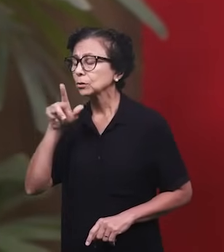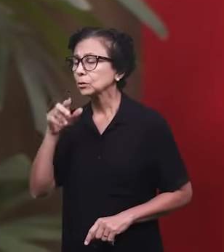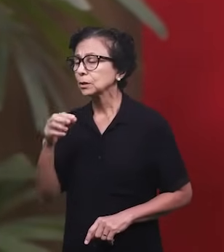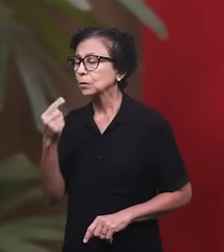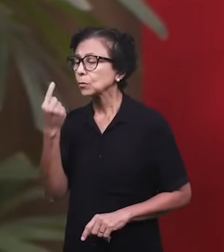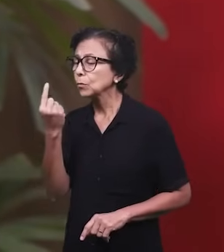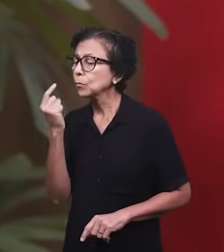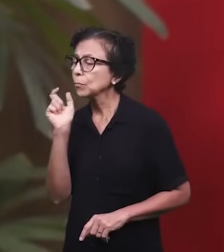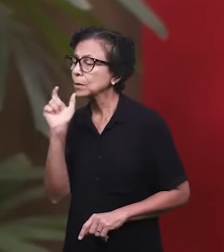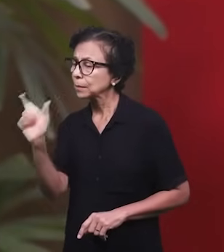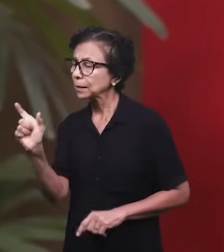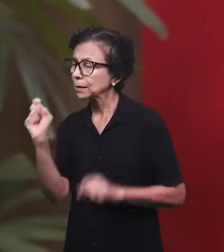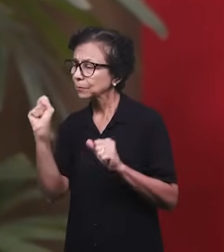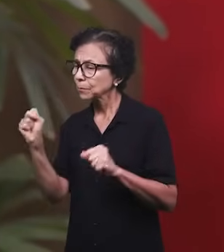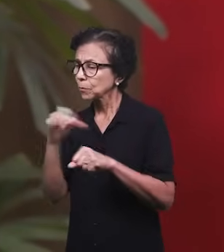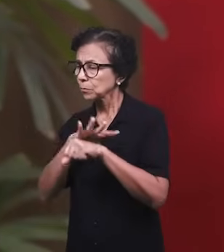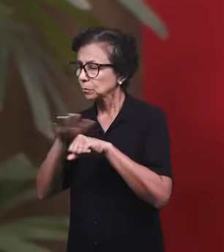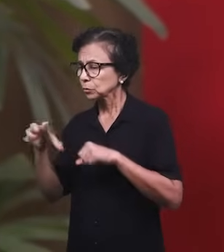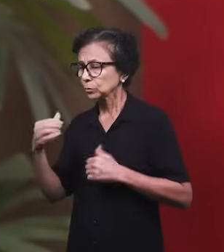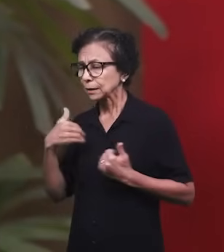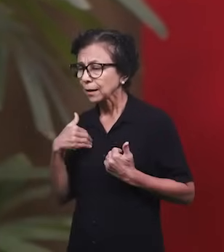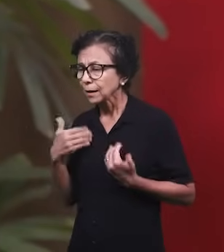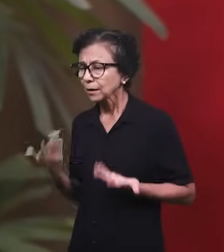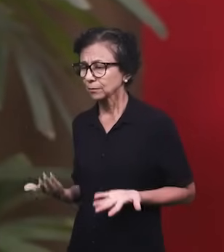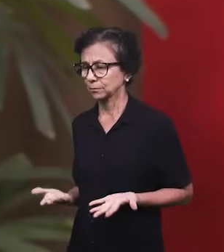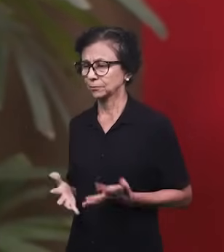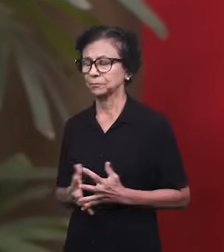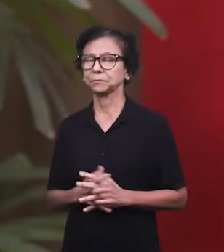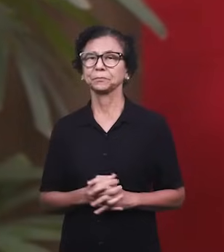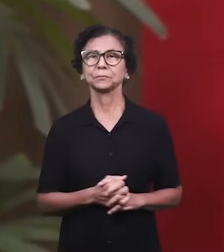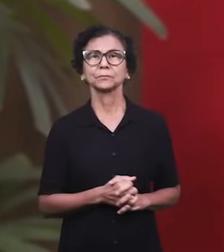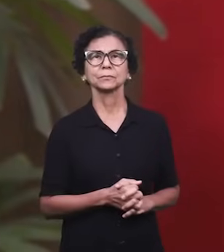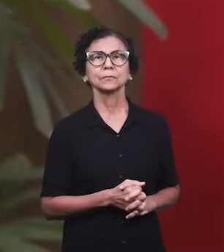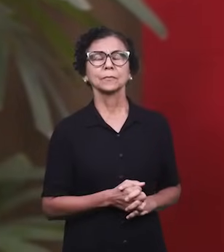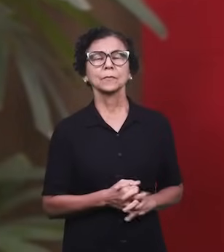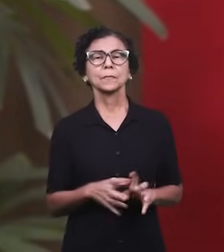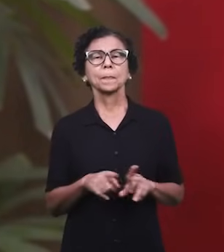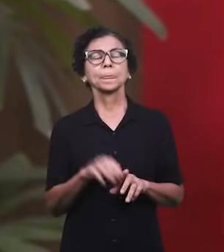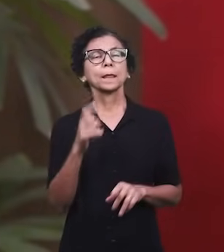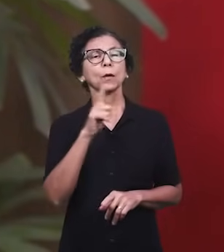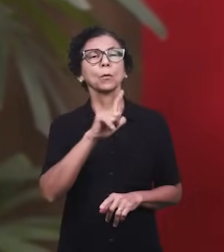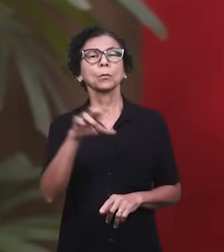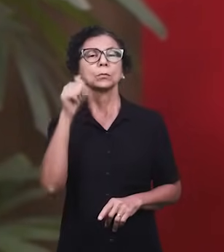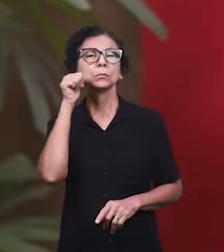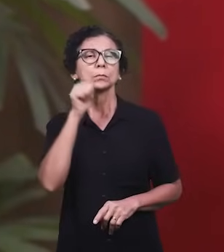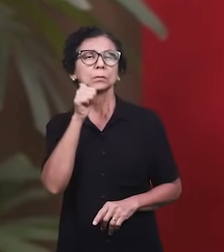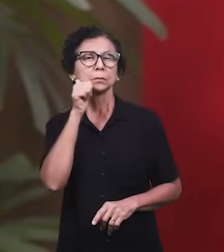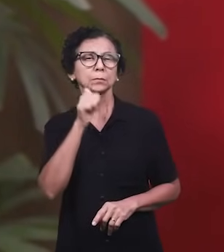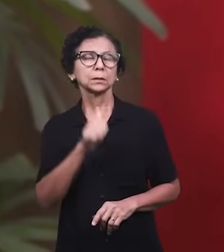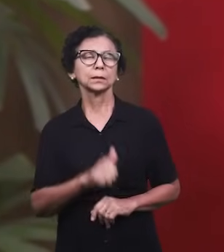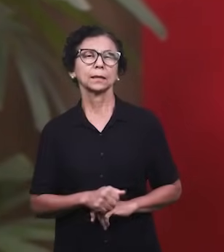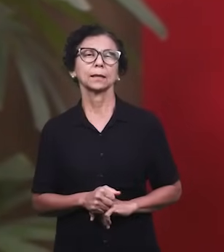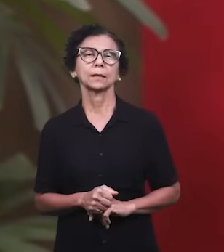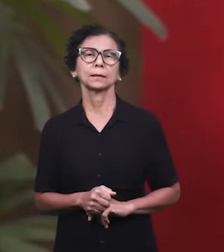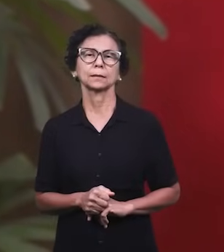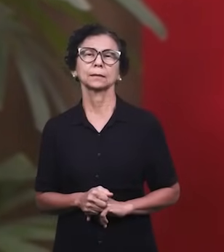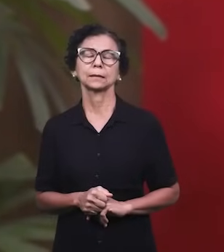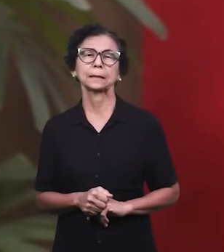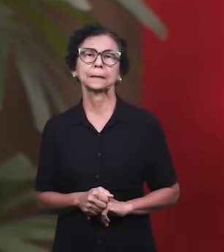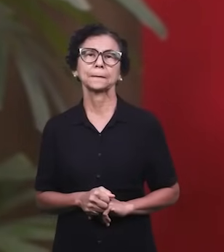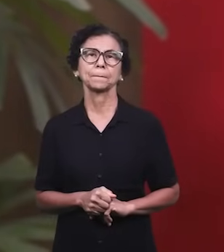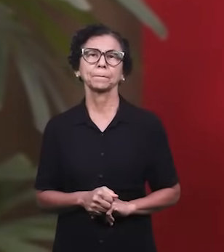encontrou foi de uma mulher que não era nem israelita, ela era uma mulher cirofenícia, mas quando ela usou ali